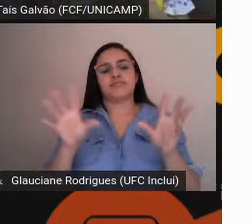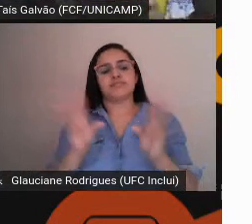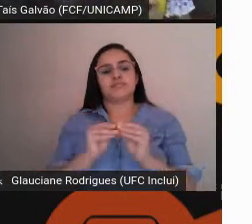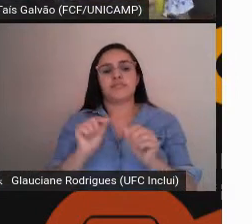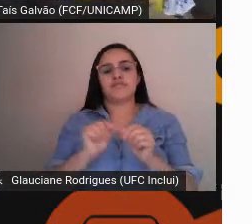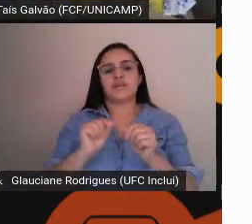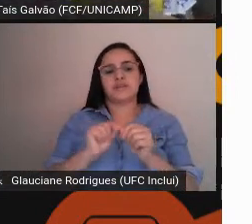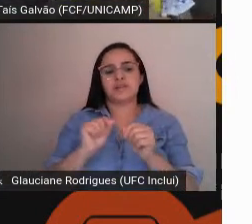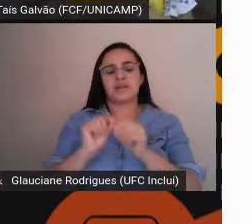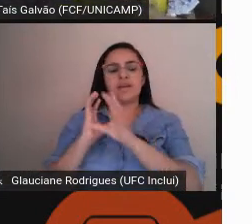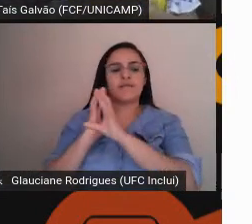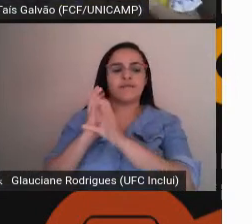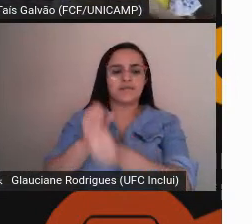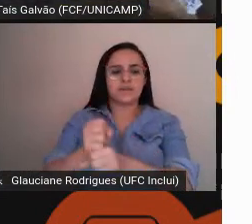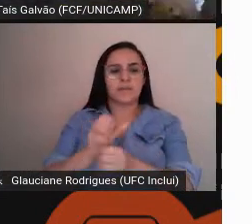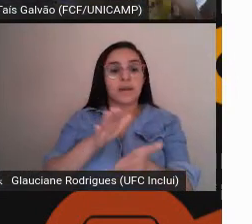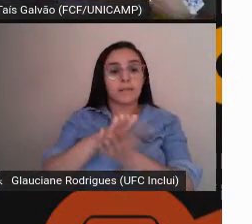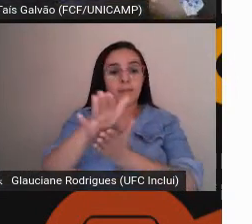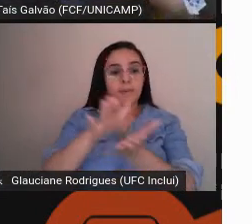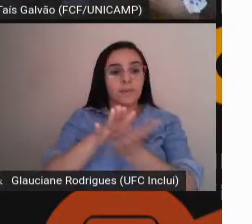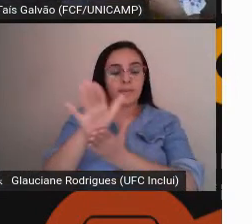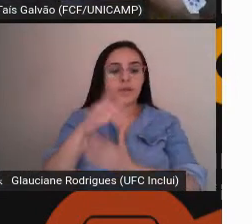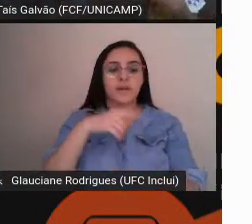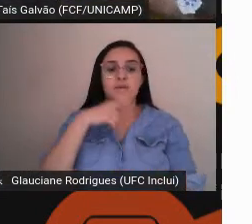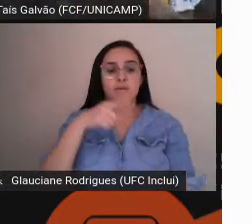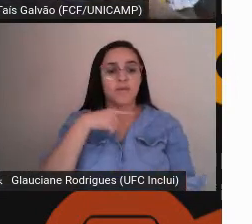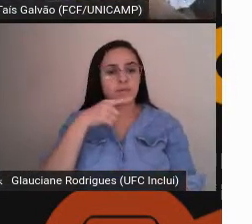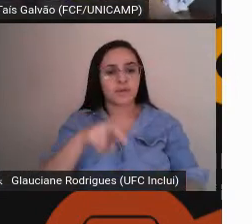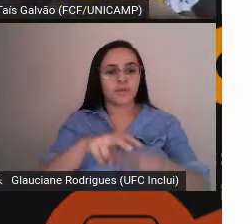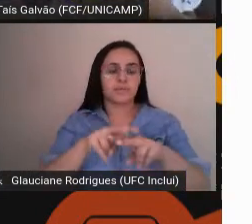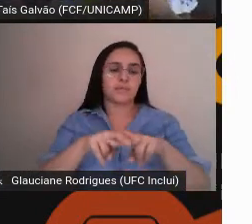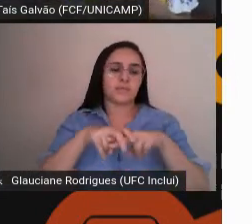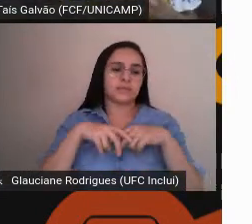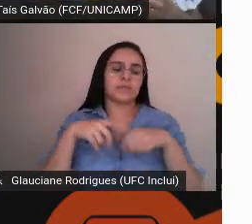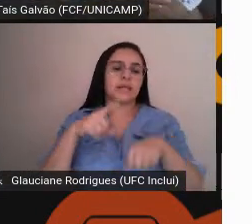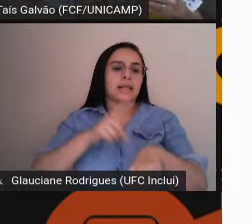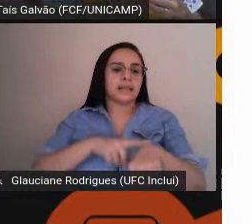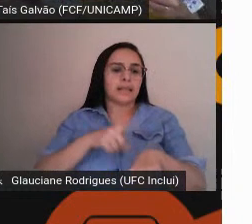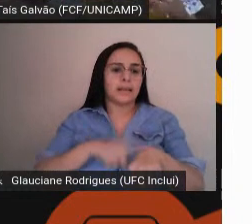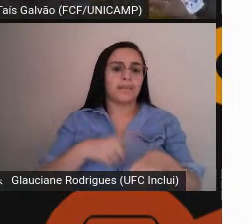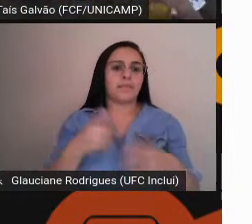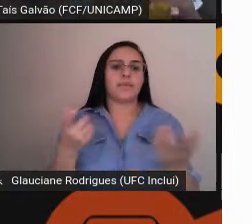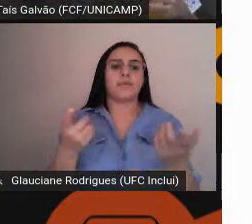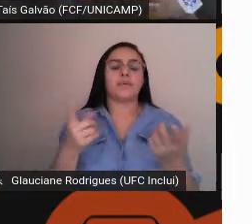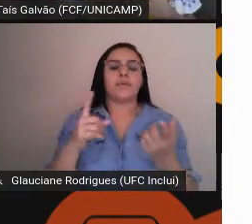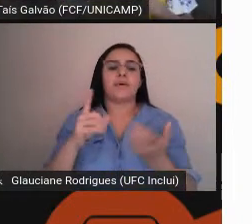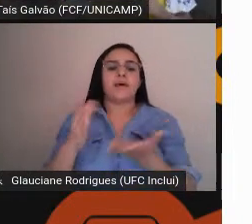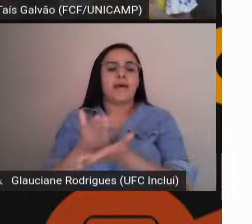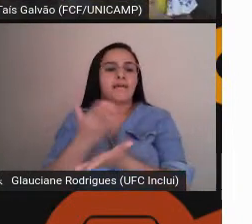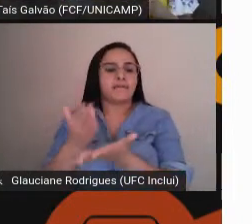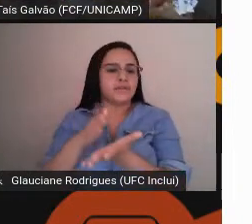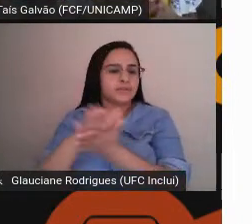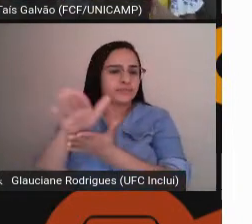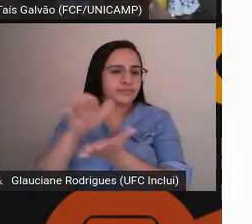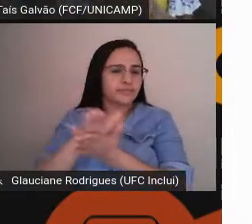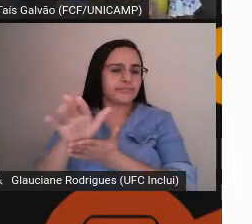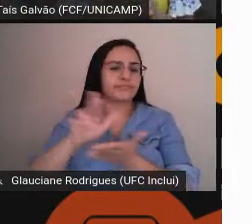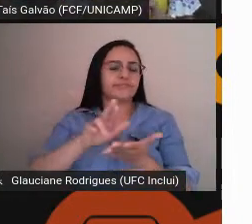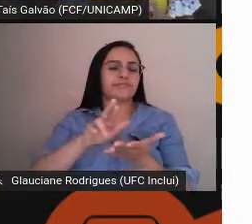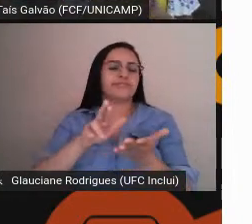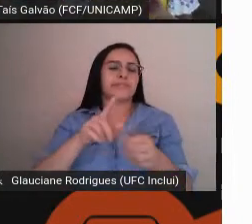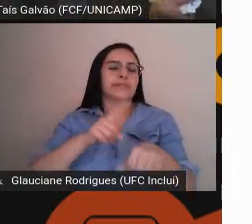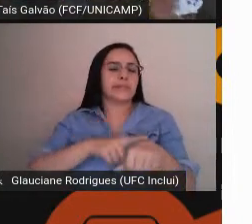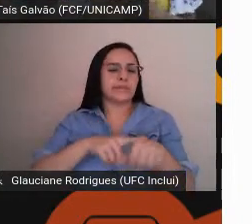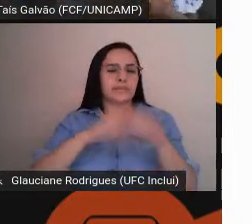né? Mas aí até publicar já não é só o tempo da pessoa, né? Tem o tempo da revista, tem o tempo de submissão, enfim.